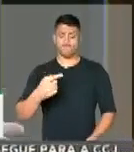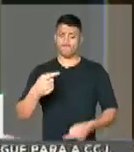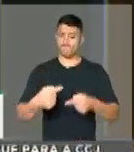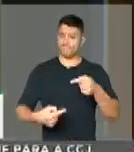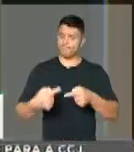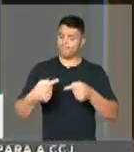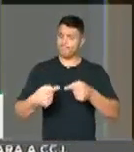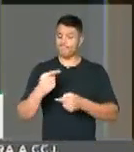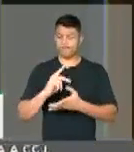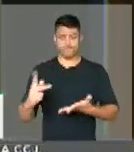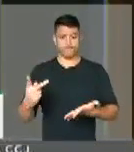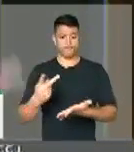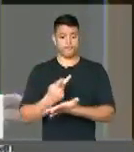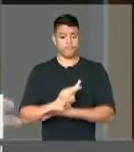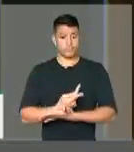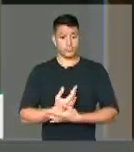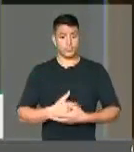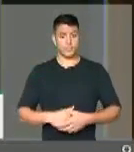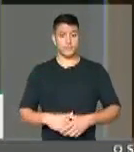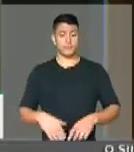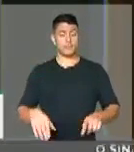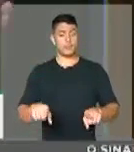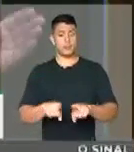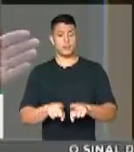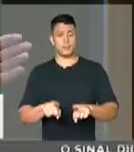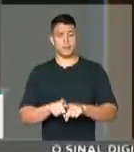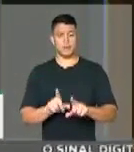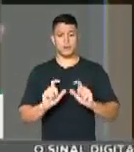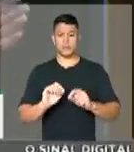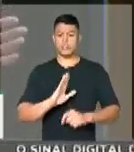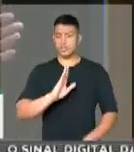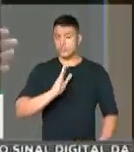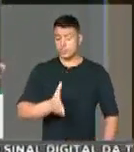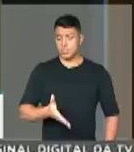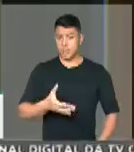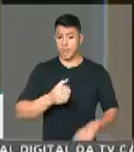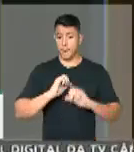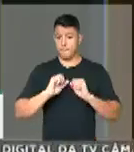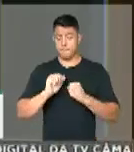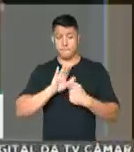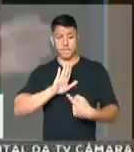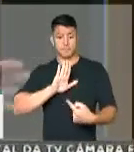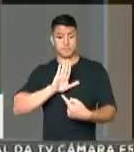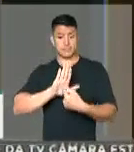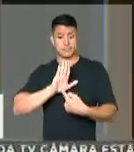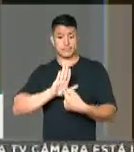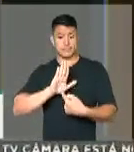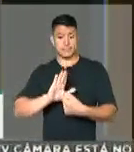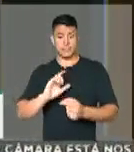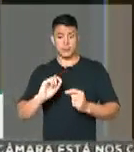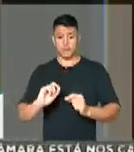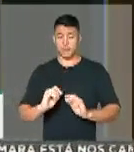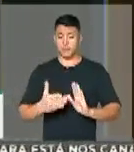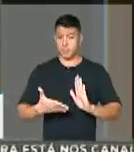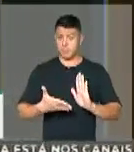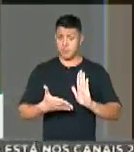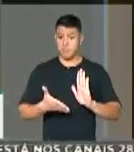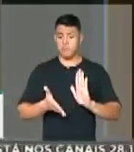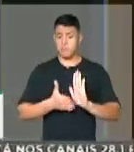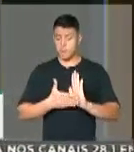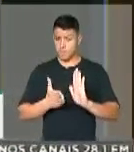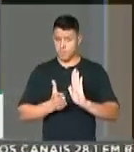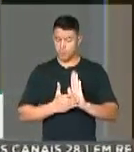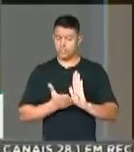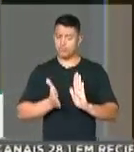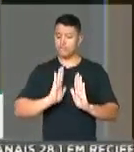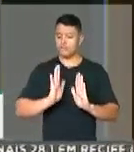seja realizado. Além disso, tive a oportunidade de apresentar uma proposta que foi também